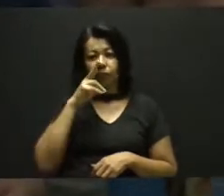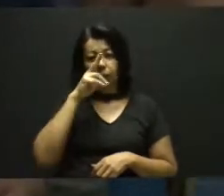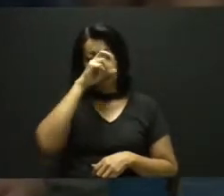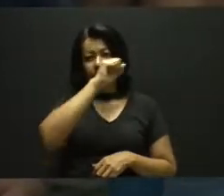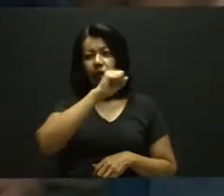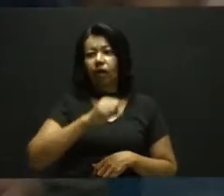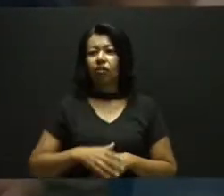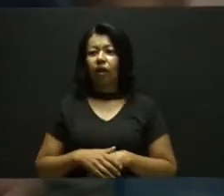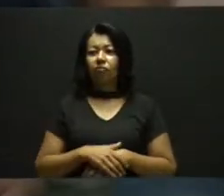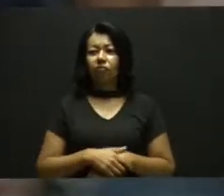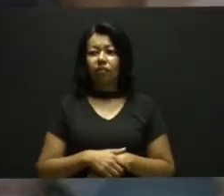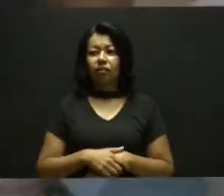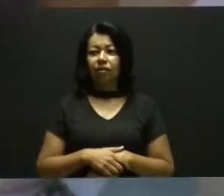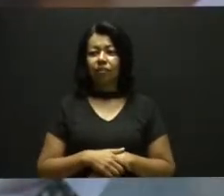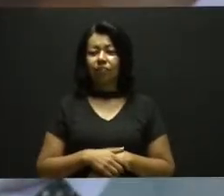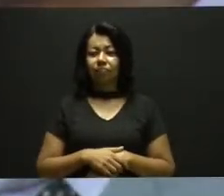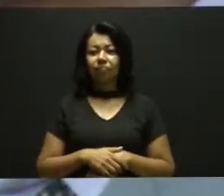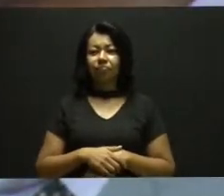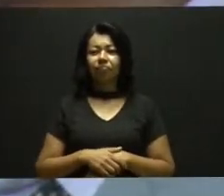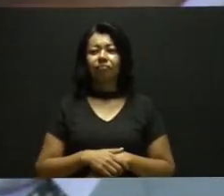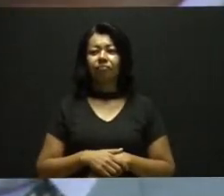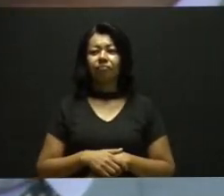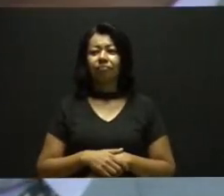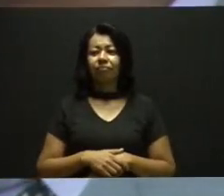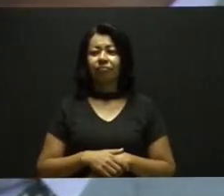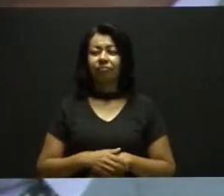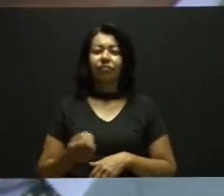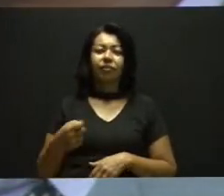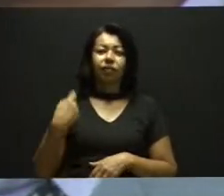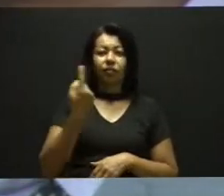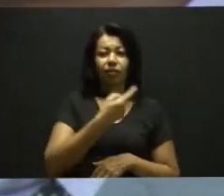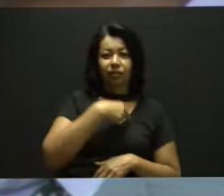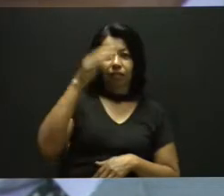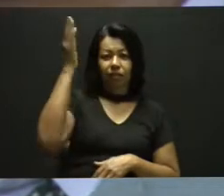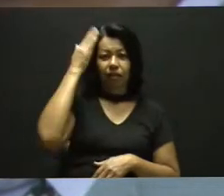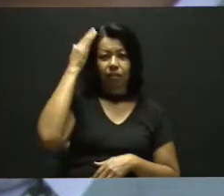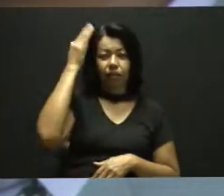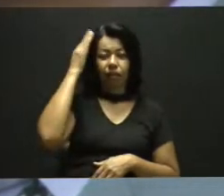é isso ai banda da guarda